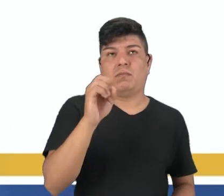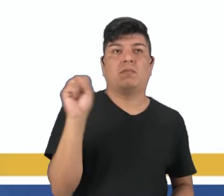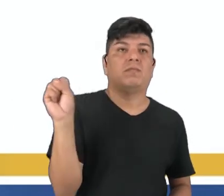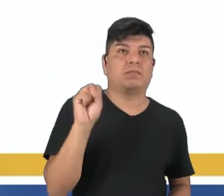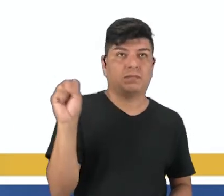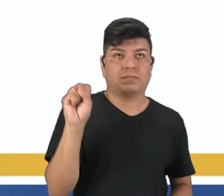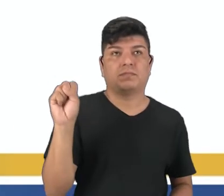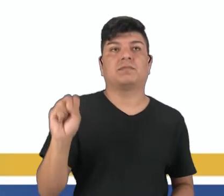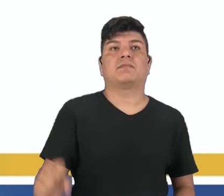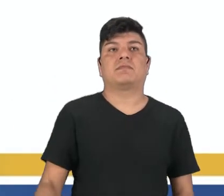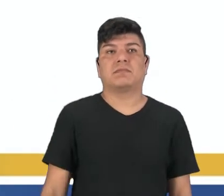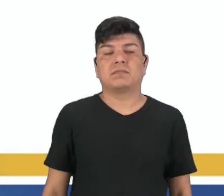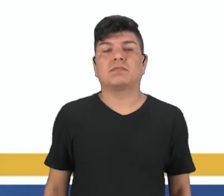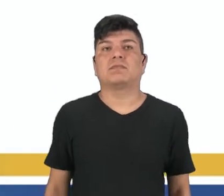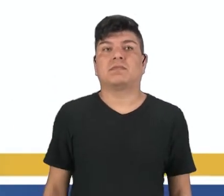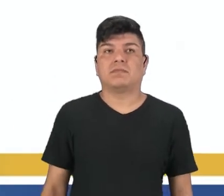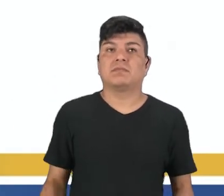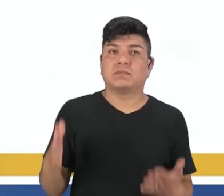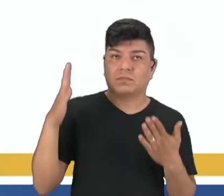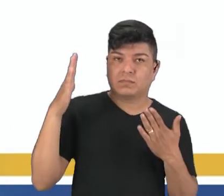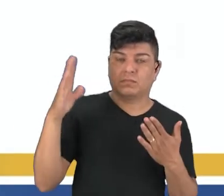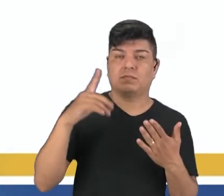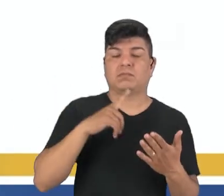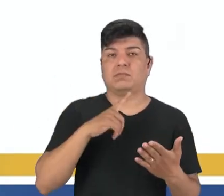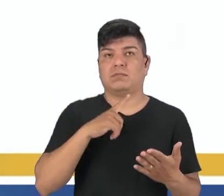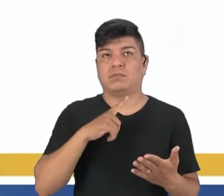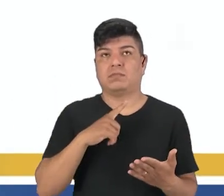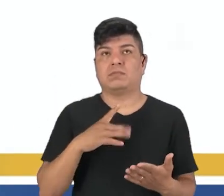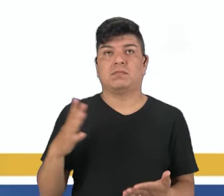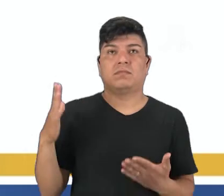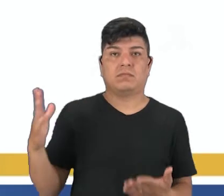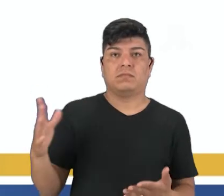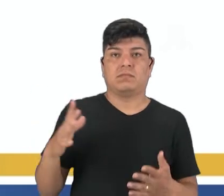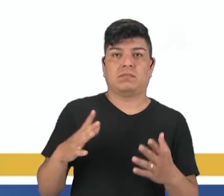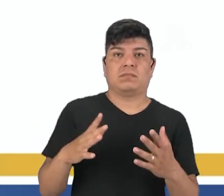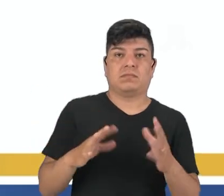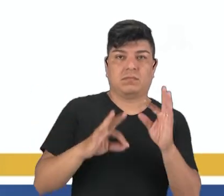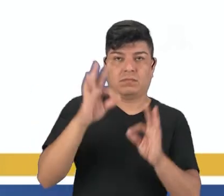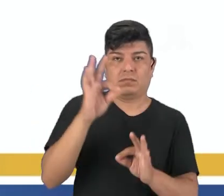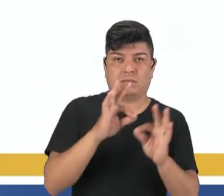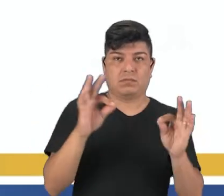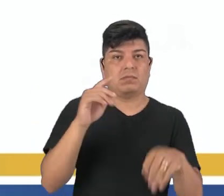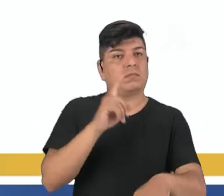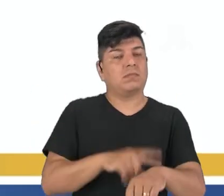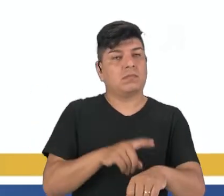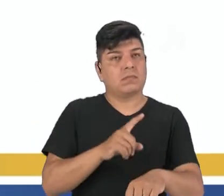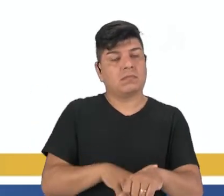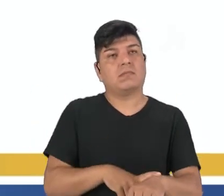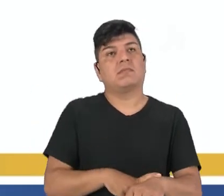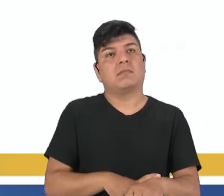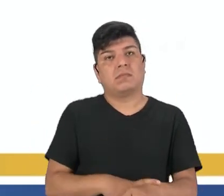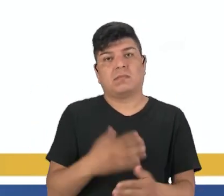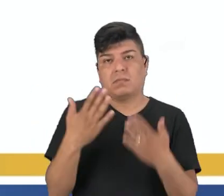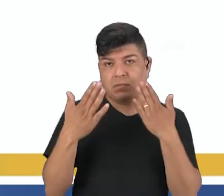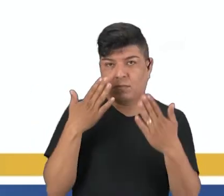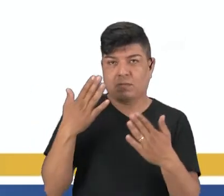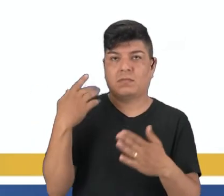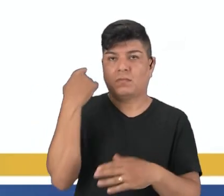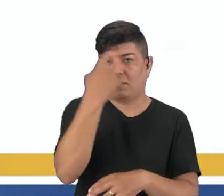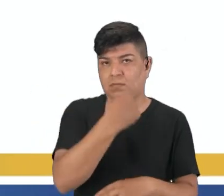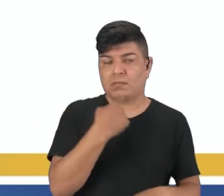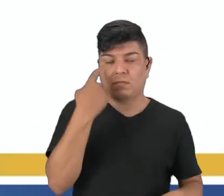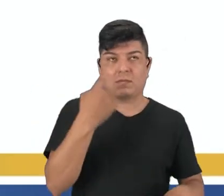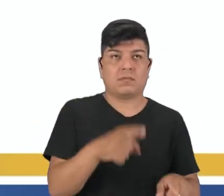segundos, né? Então, nós temos aí, né, as formas, né, as medidas de tempo em relação a horas,